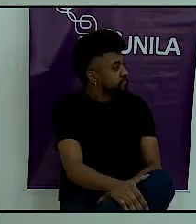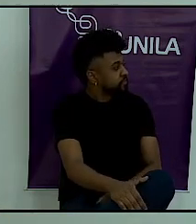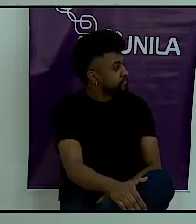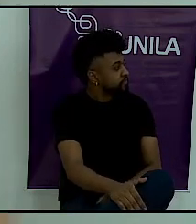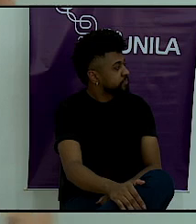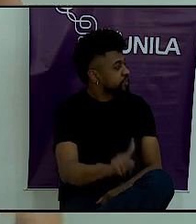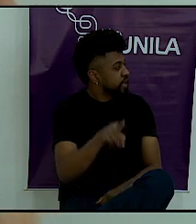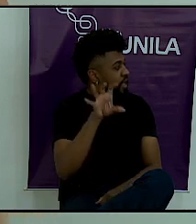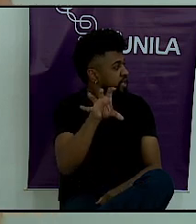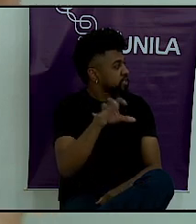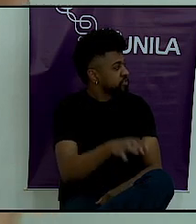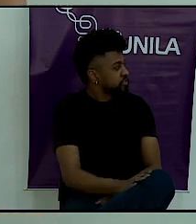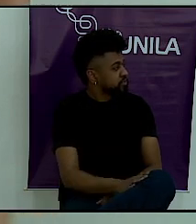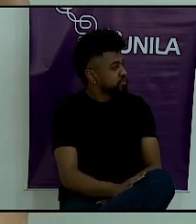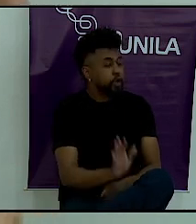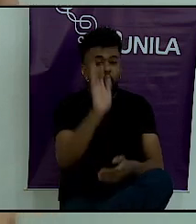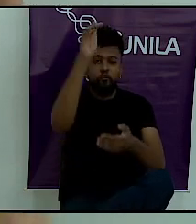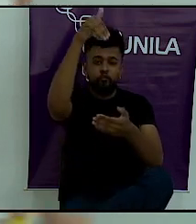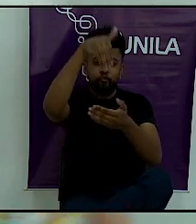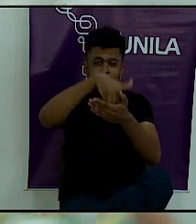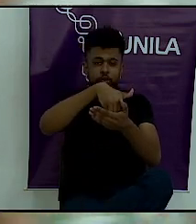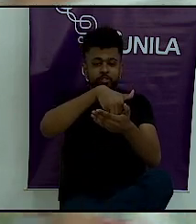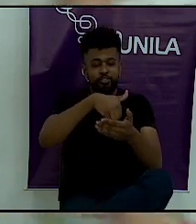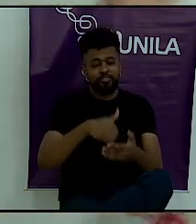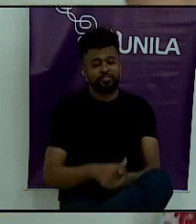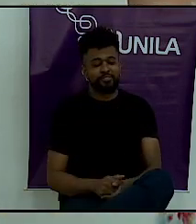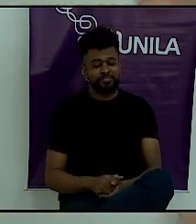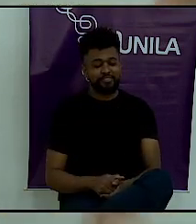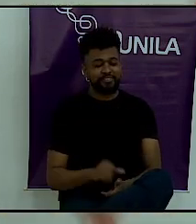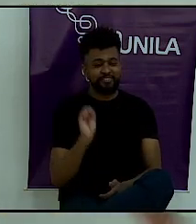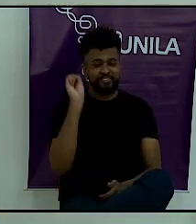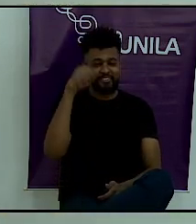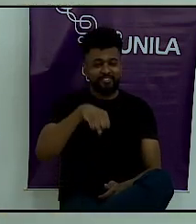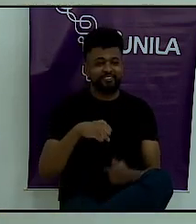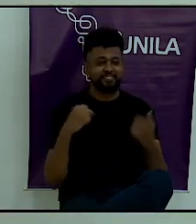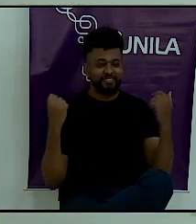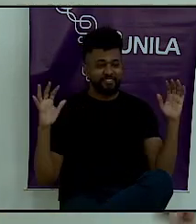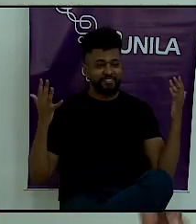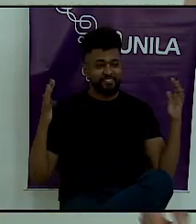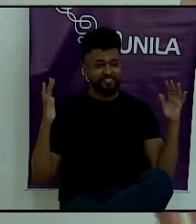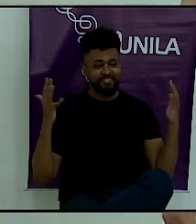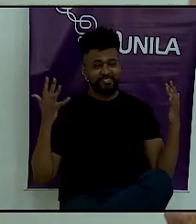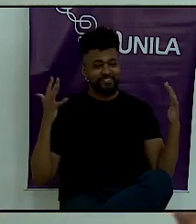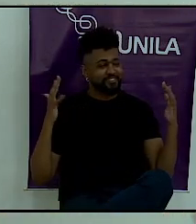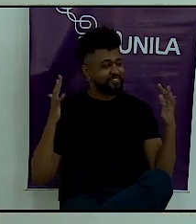É isso. Votem 5.